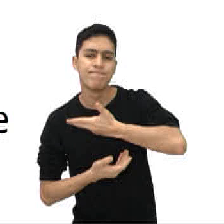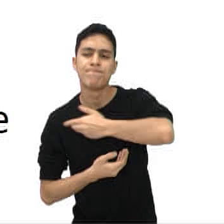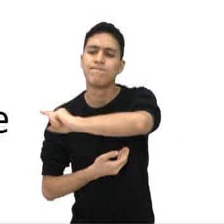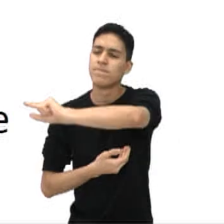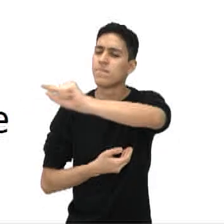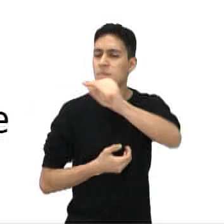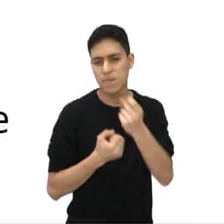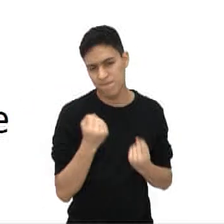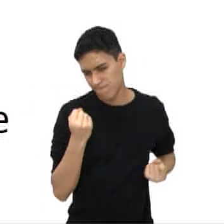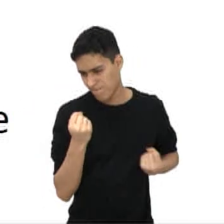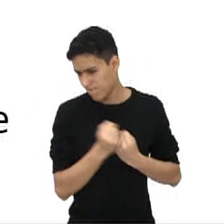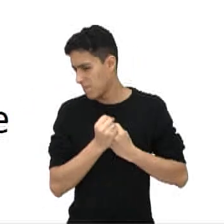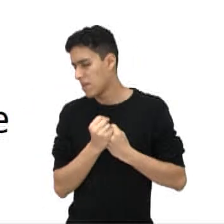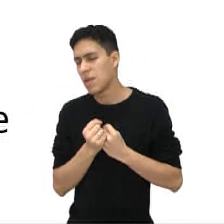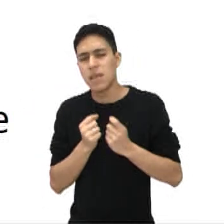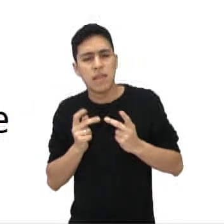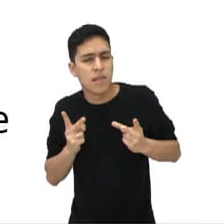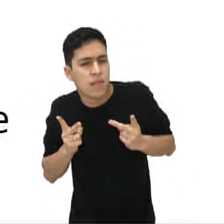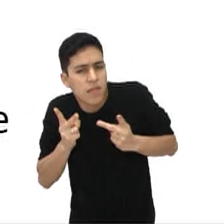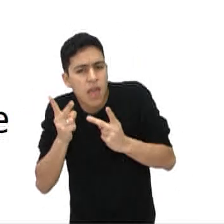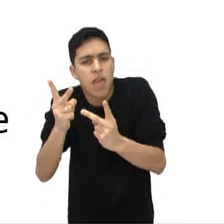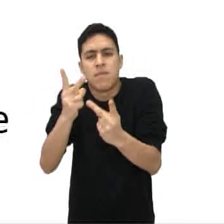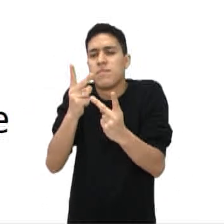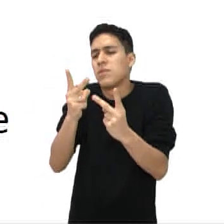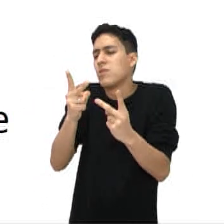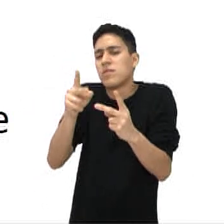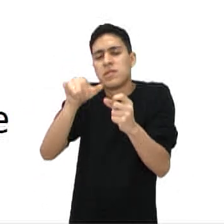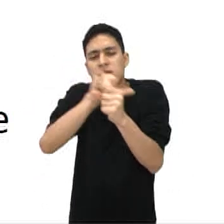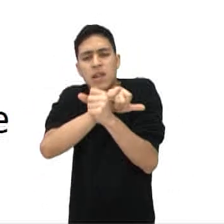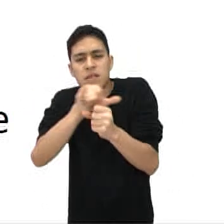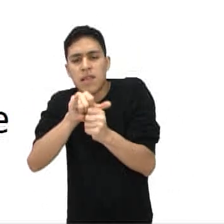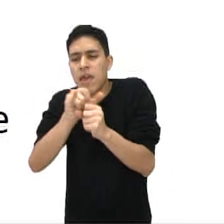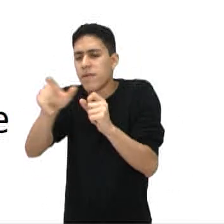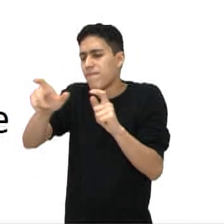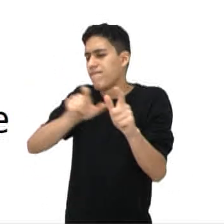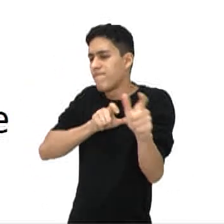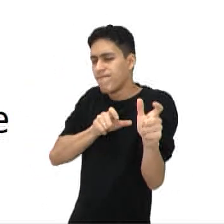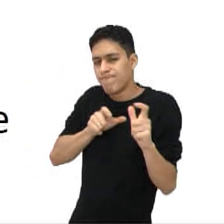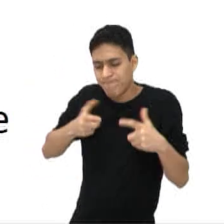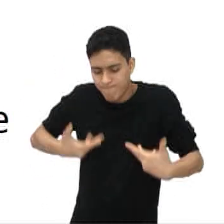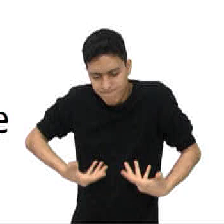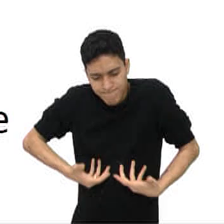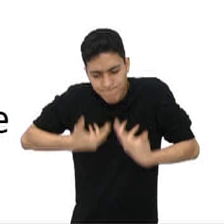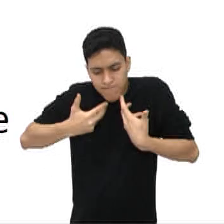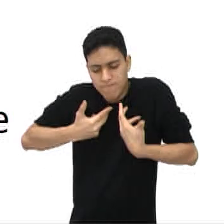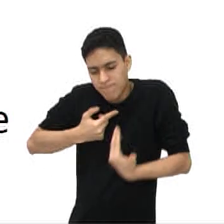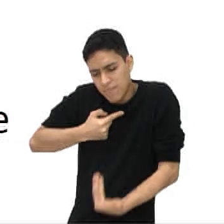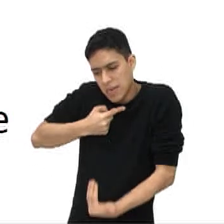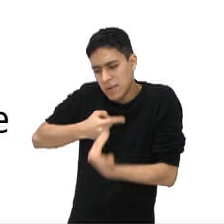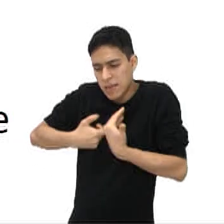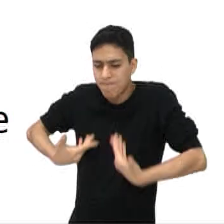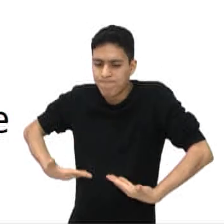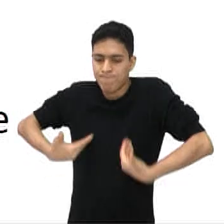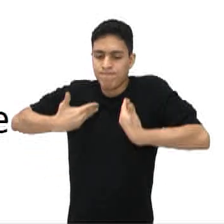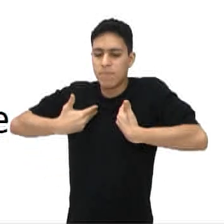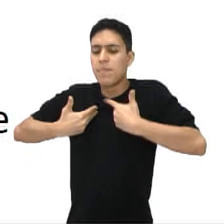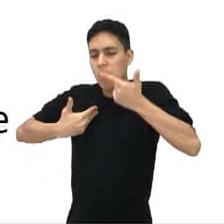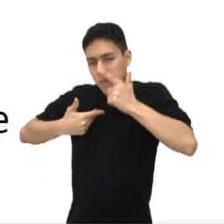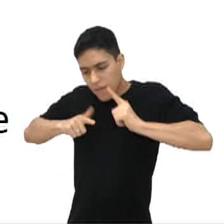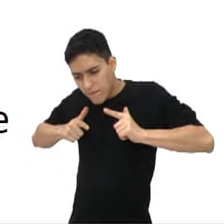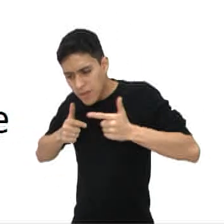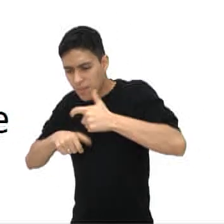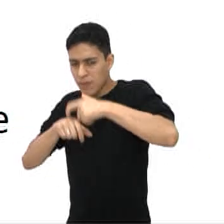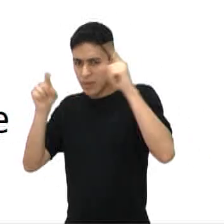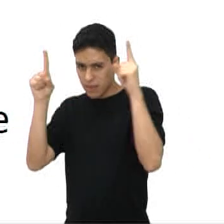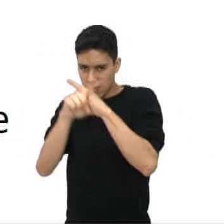bastante e sempre encontram uma forma de me confortar com uma palavra de incentivo para enfrentar os momentos difíceis. Eu